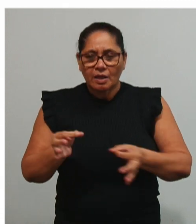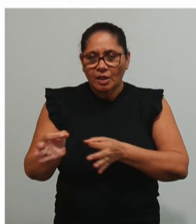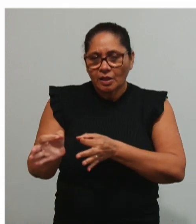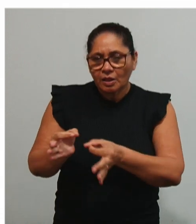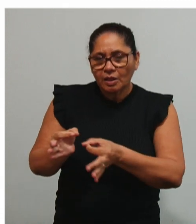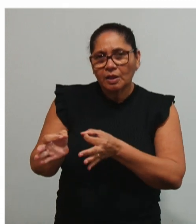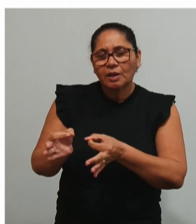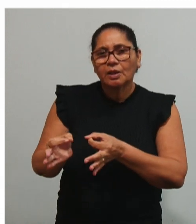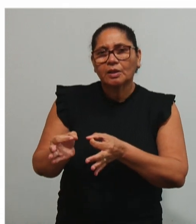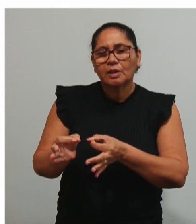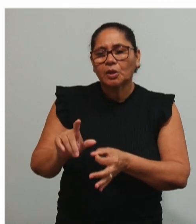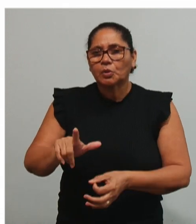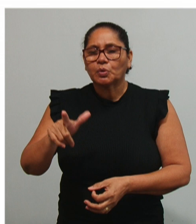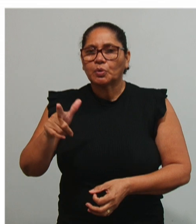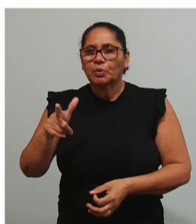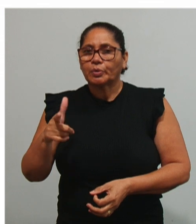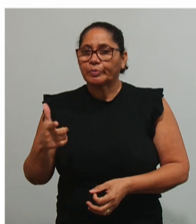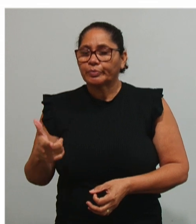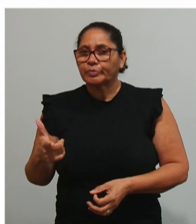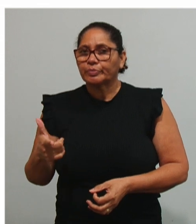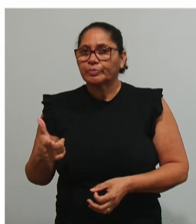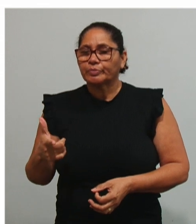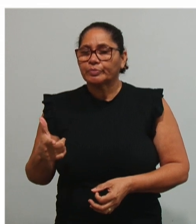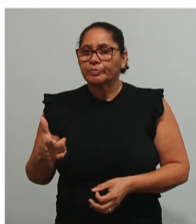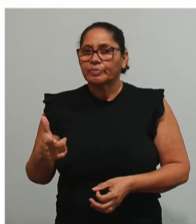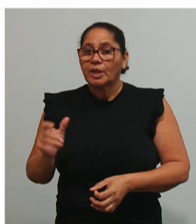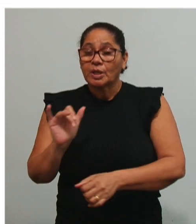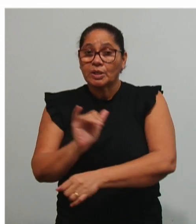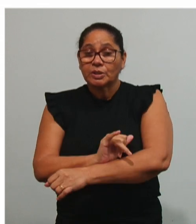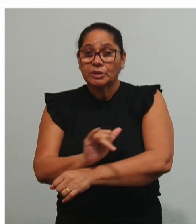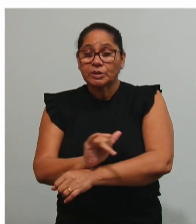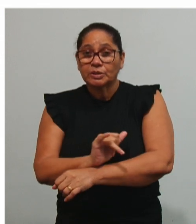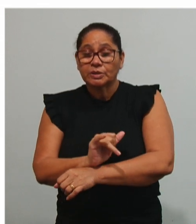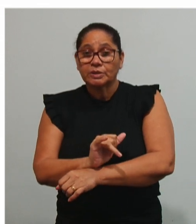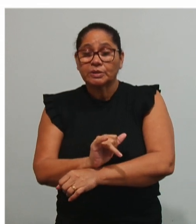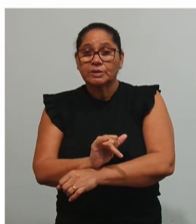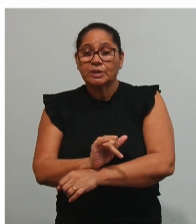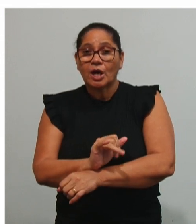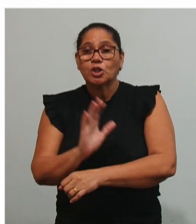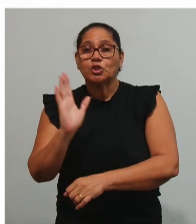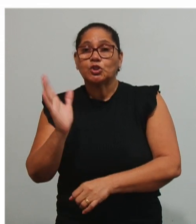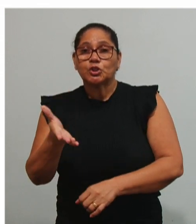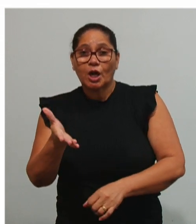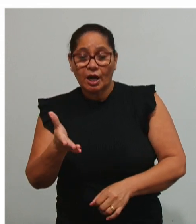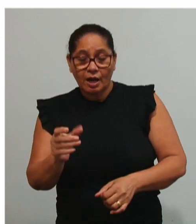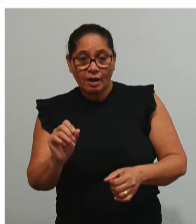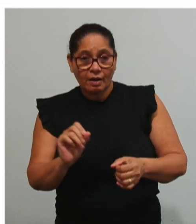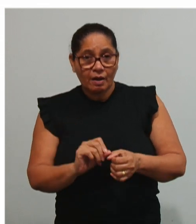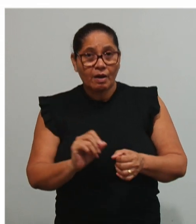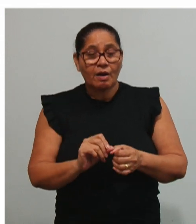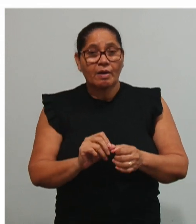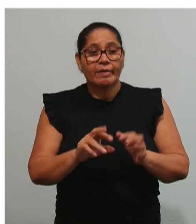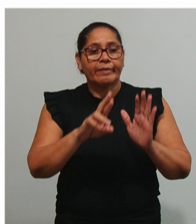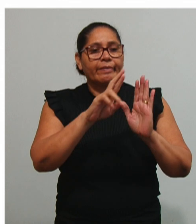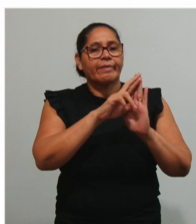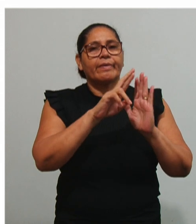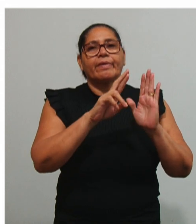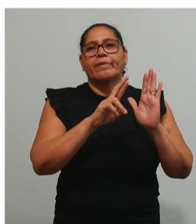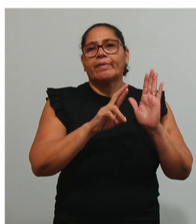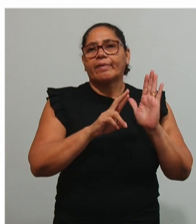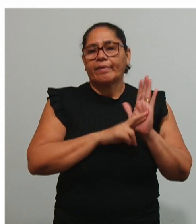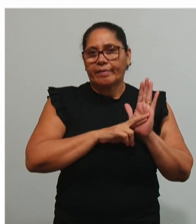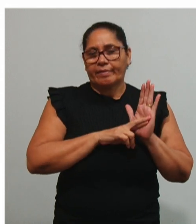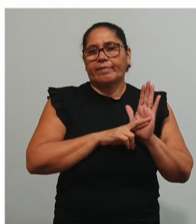planos, e outra, né, de estratégia realizada, que é o padrão, é aquilo que